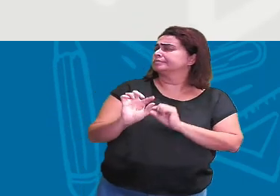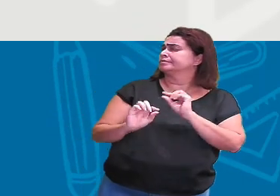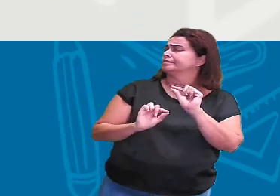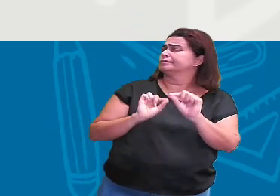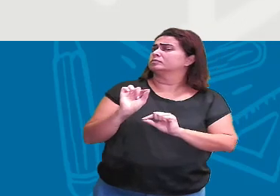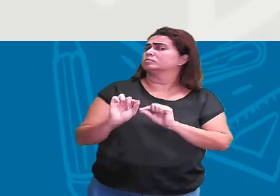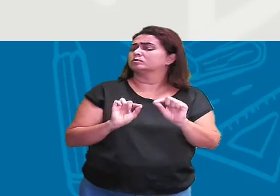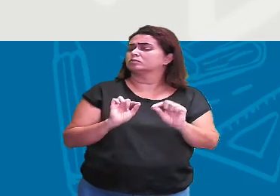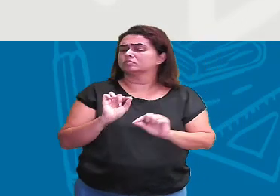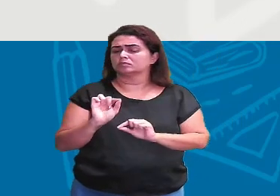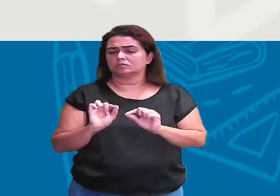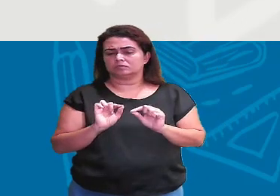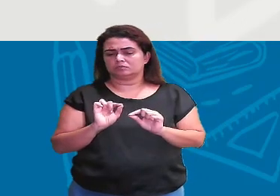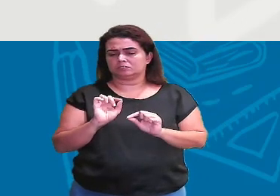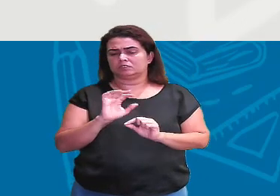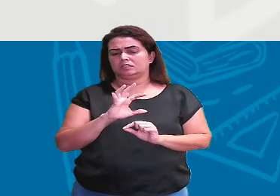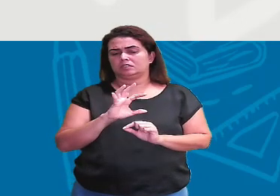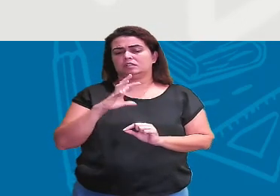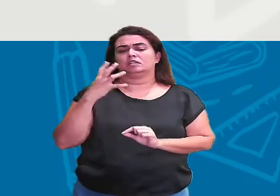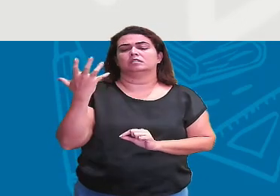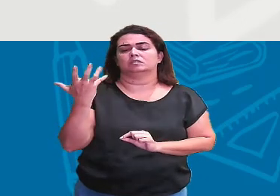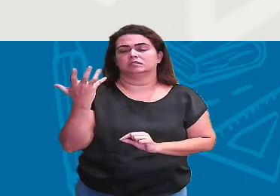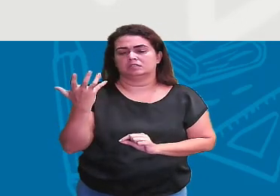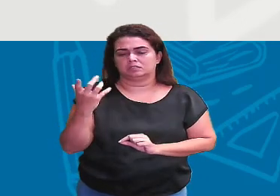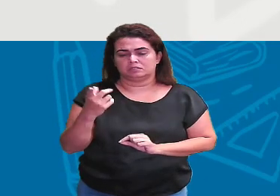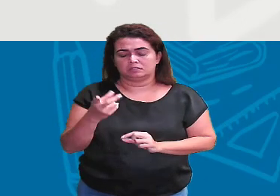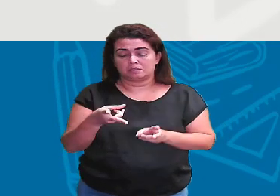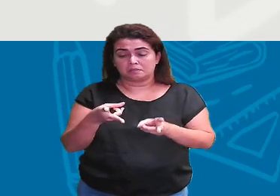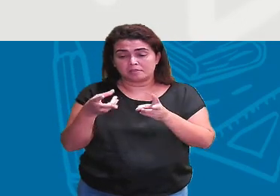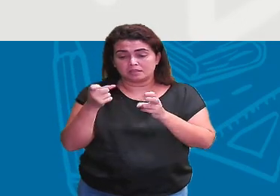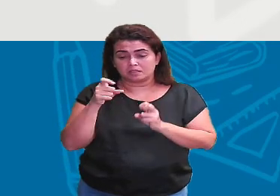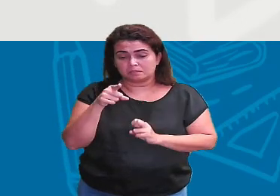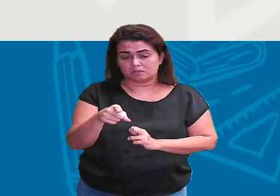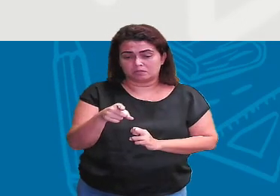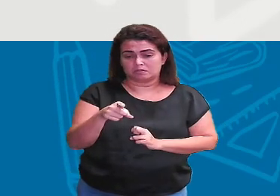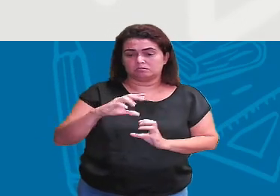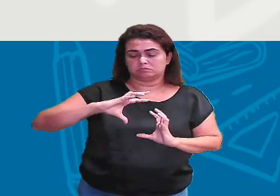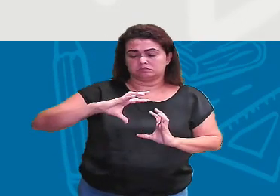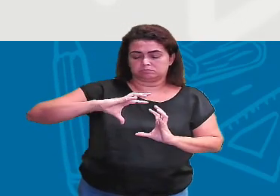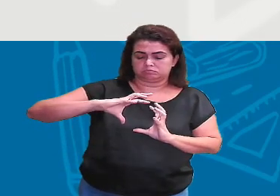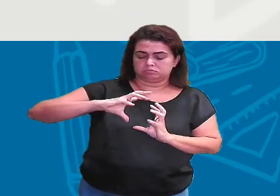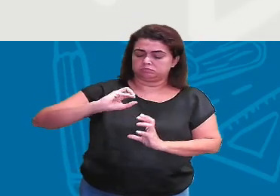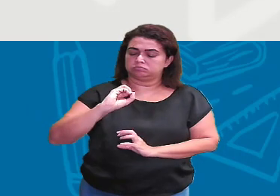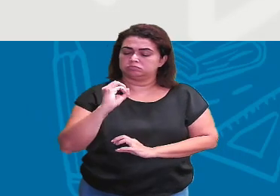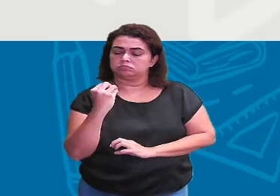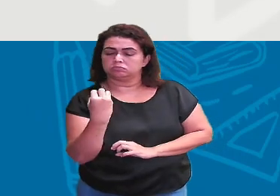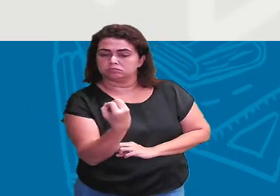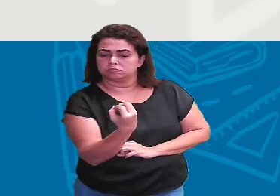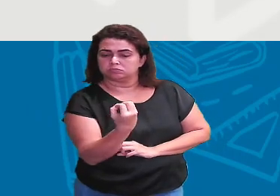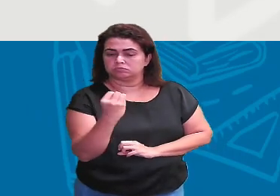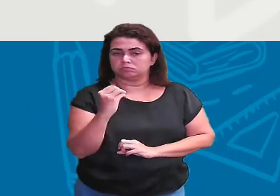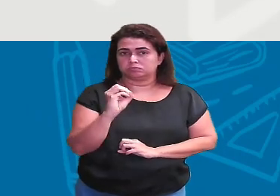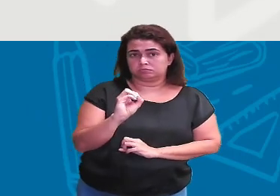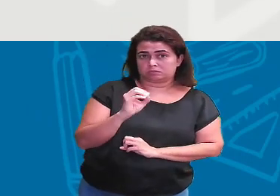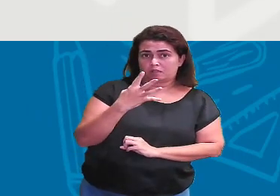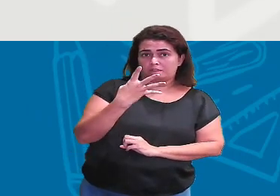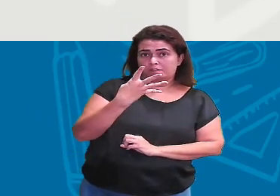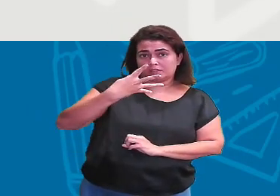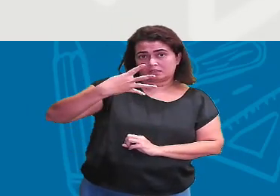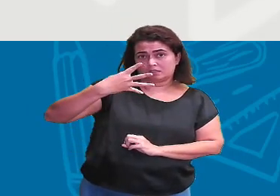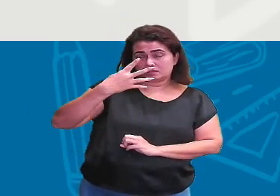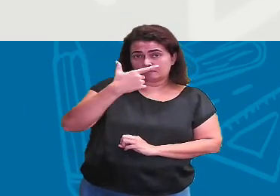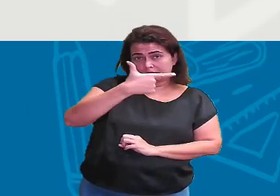vai causar aqui, que nós podemos observar, né? O movimento de rotação dura aproximadamente 24 horas. E